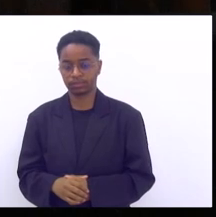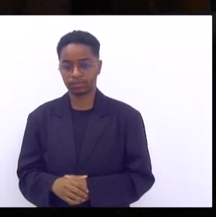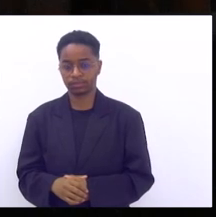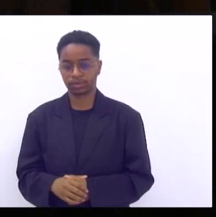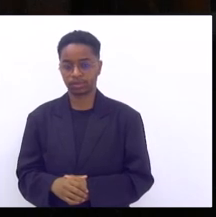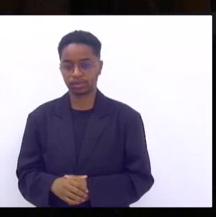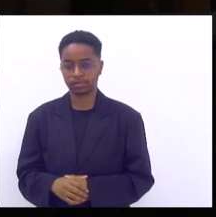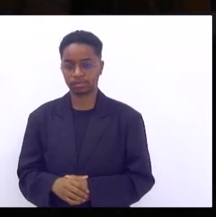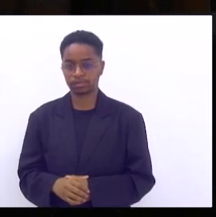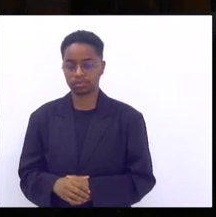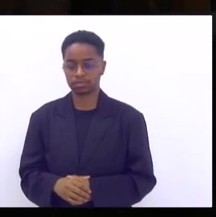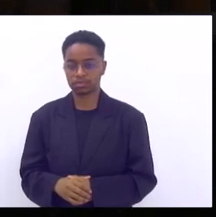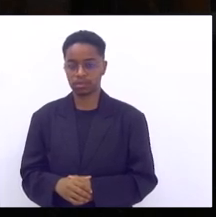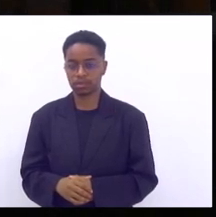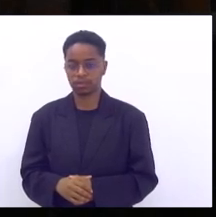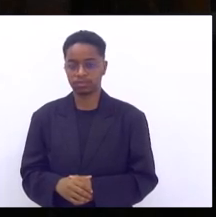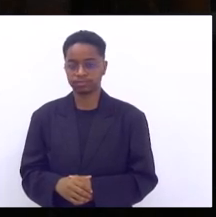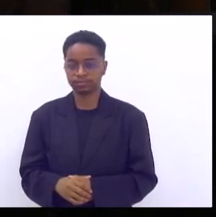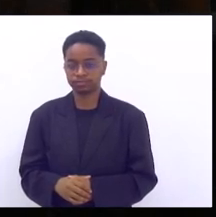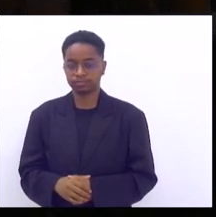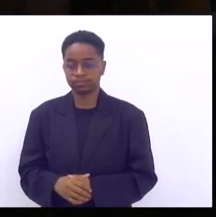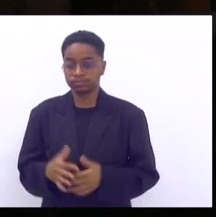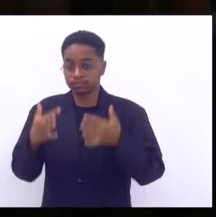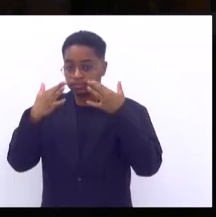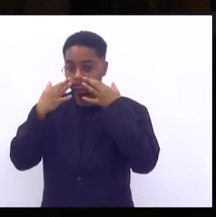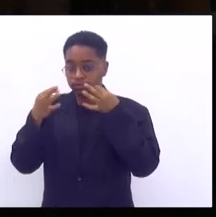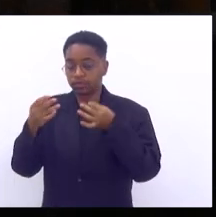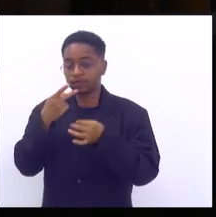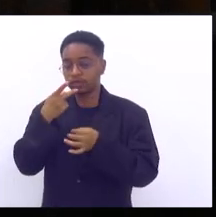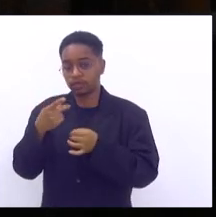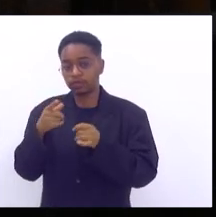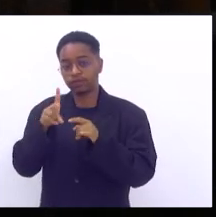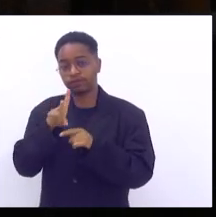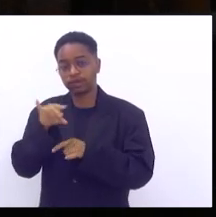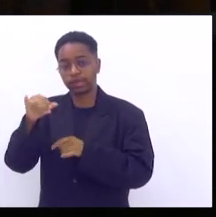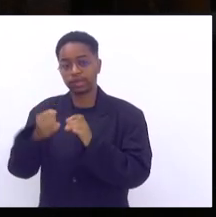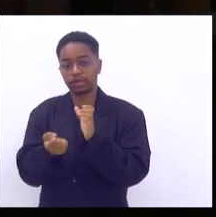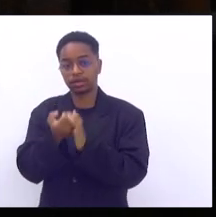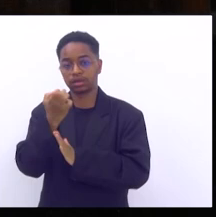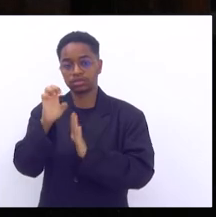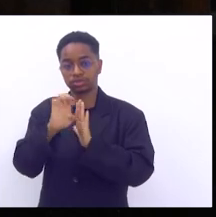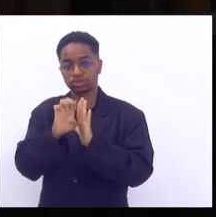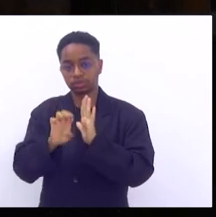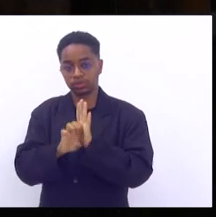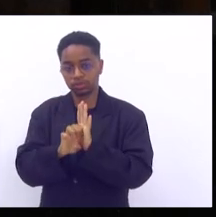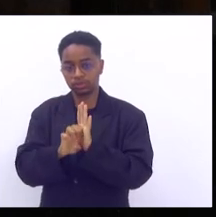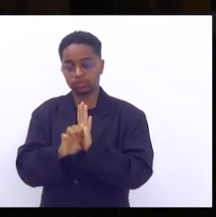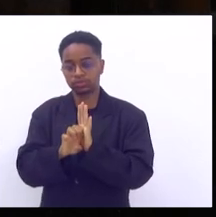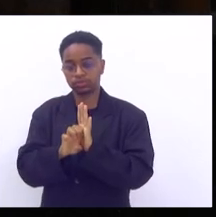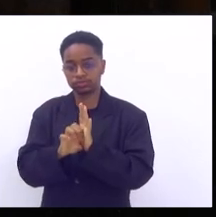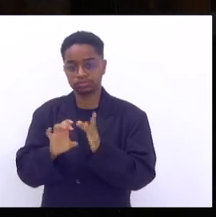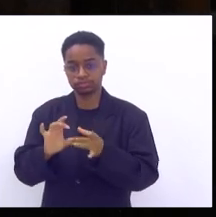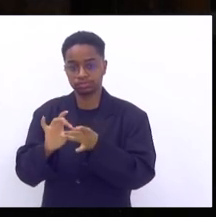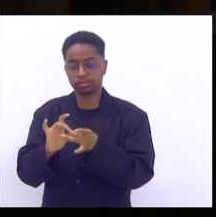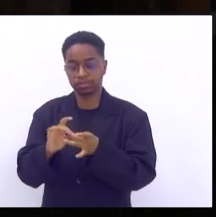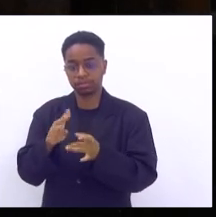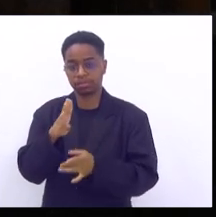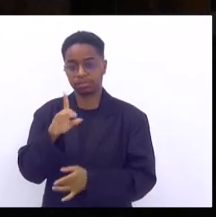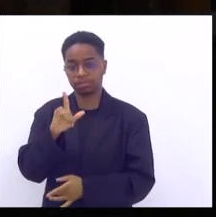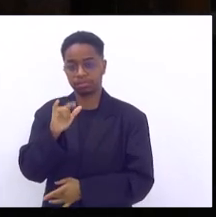ia construir um estatuto das blitzes. Disse assim, até assim, aleluia.